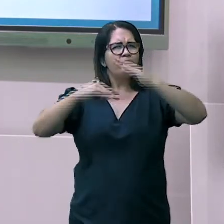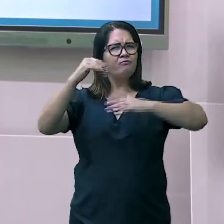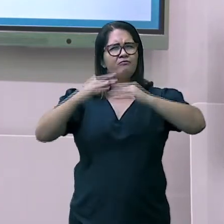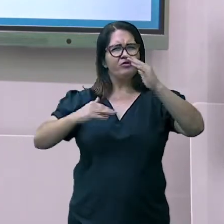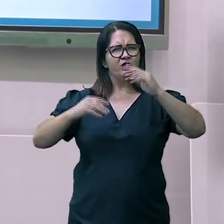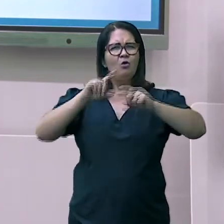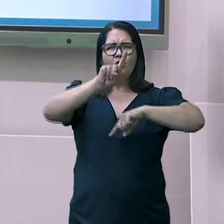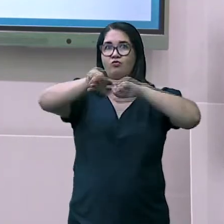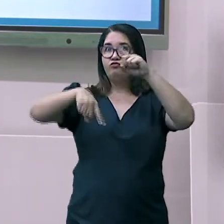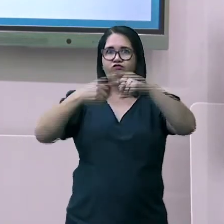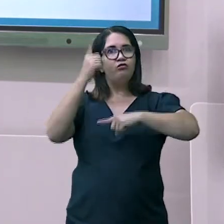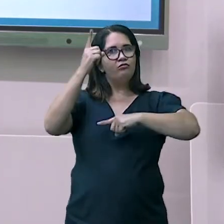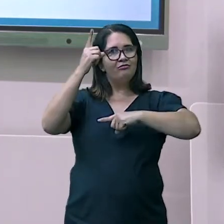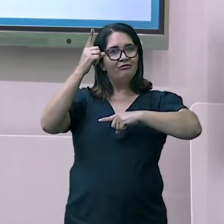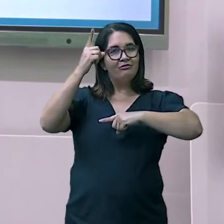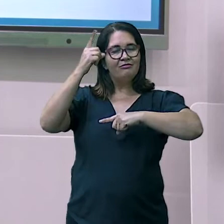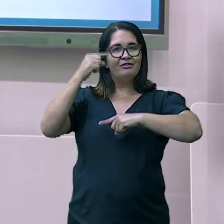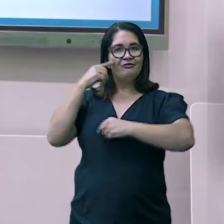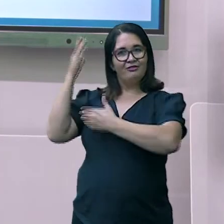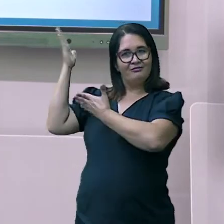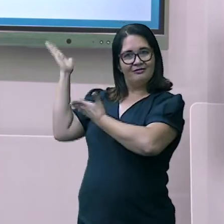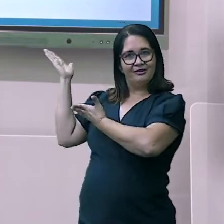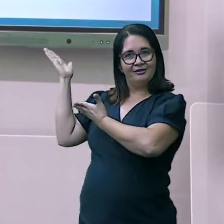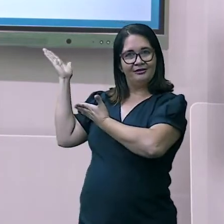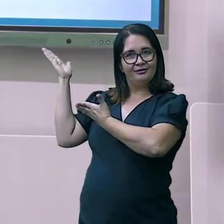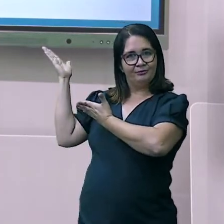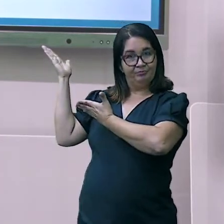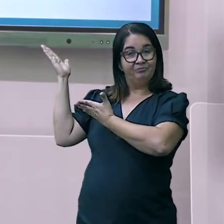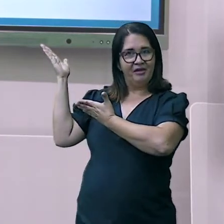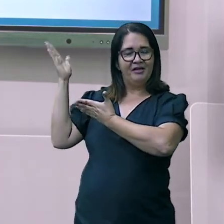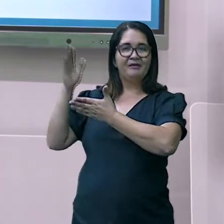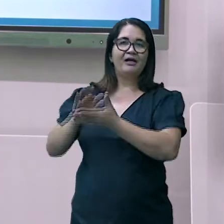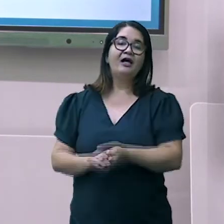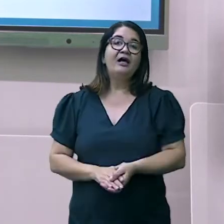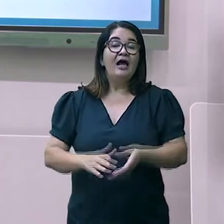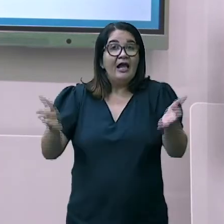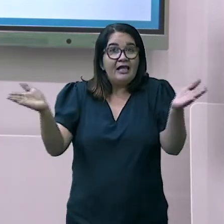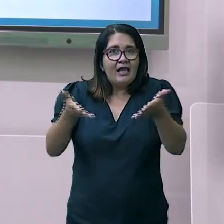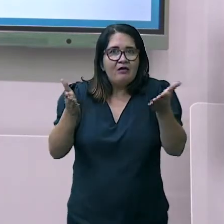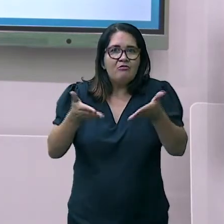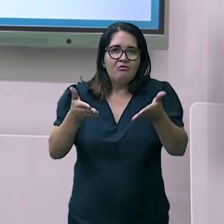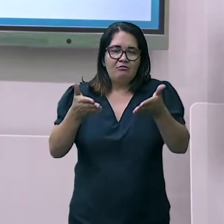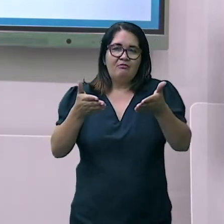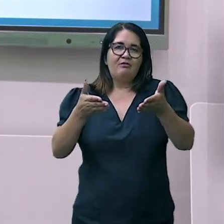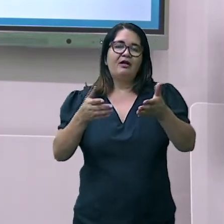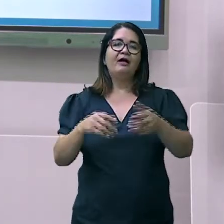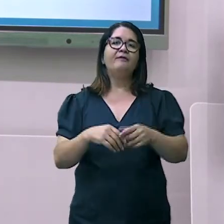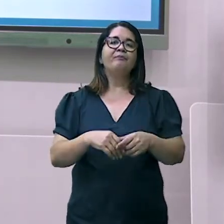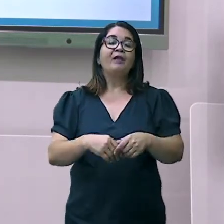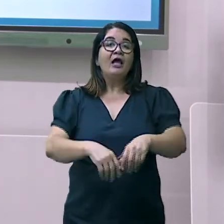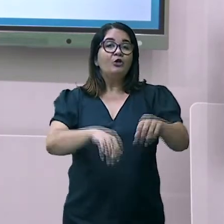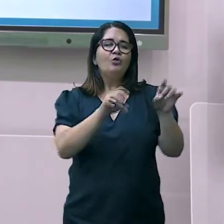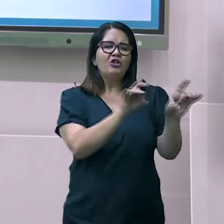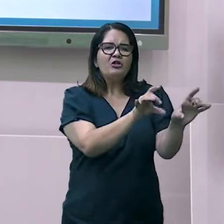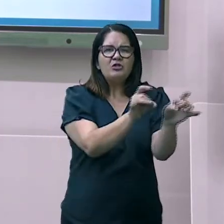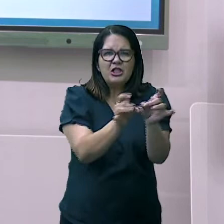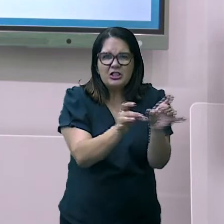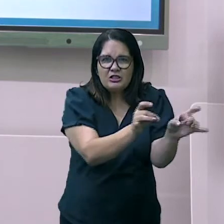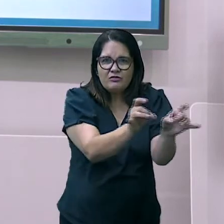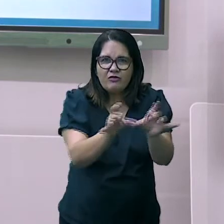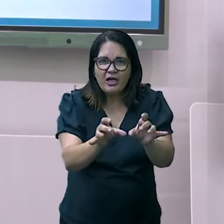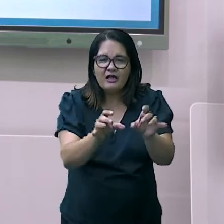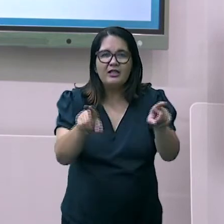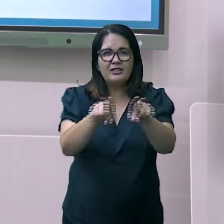a profissão que vamos ver agora. Com o avanço do mercado e a necessidade em função da